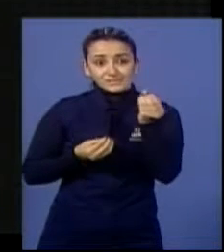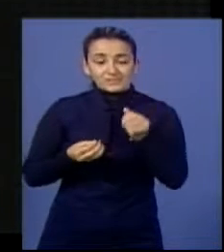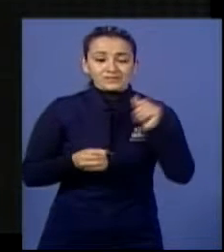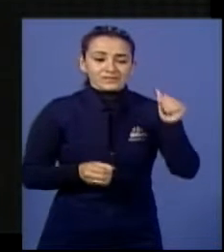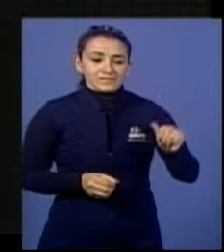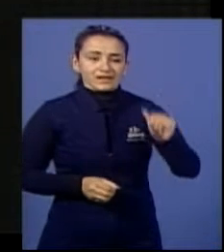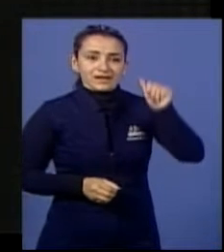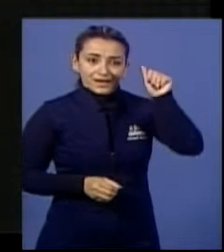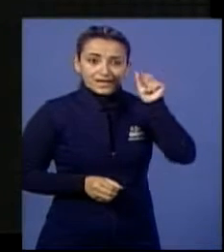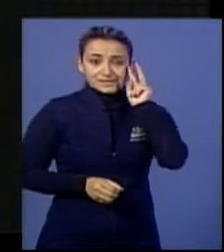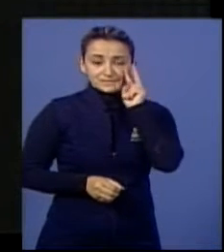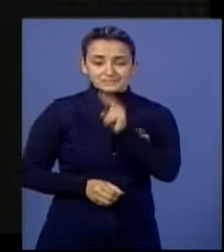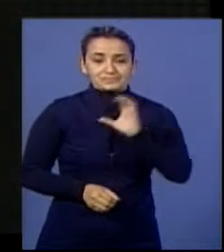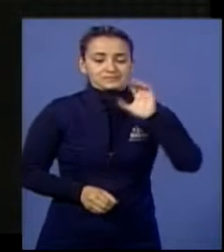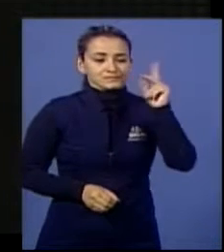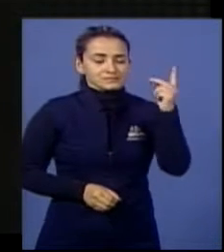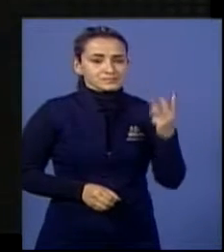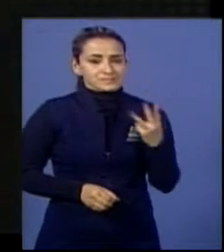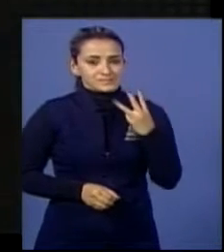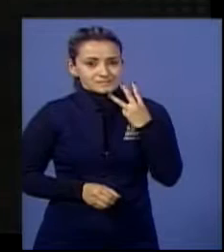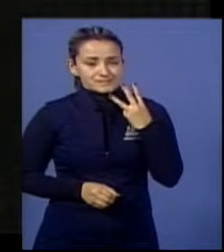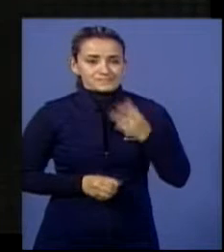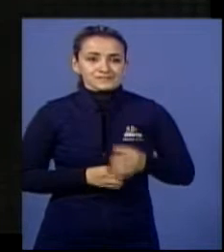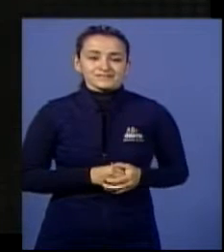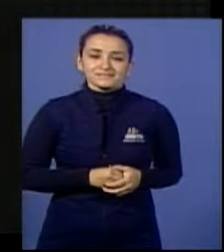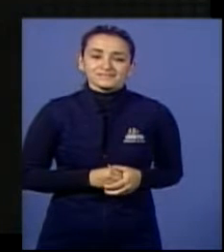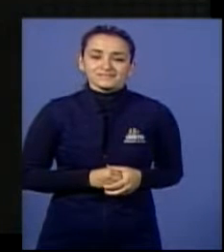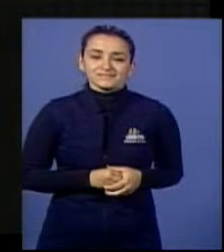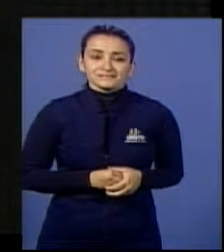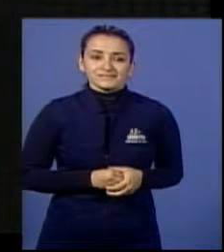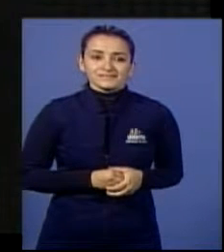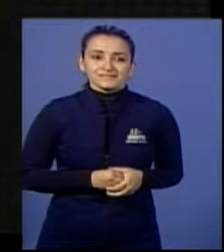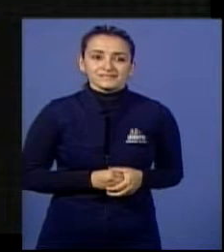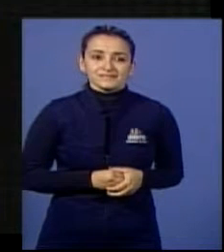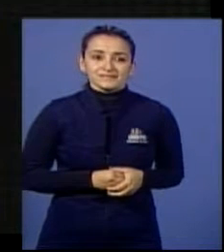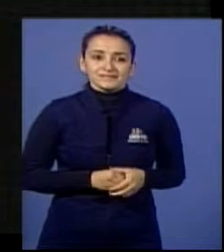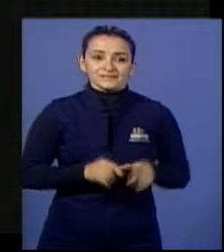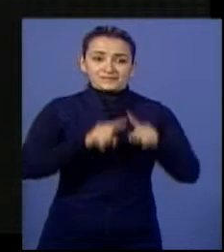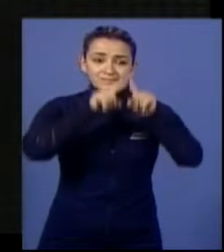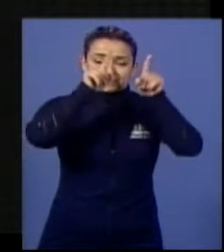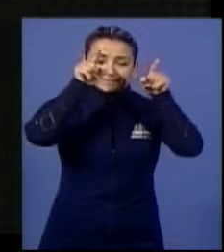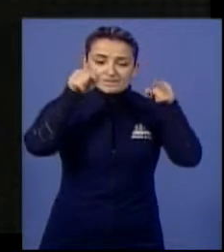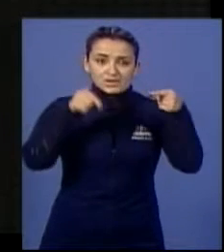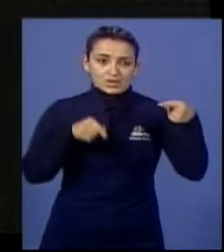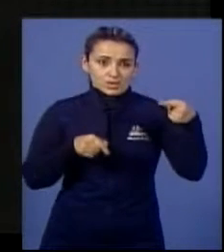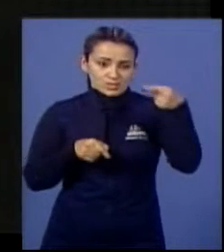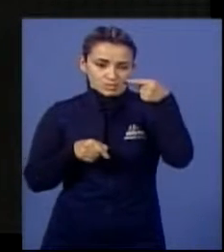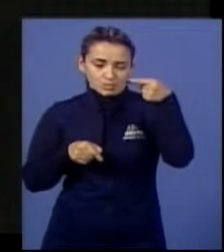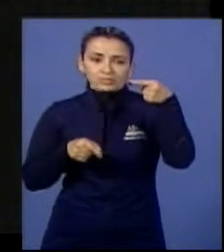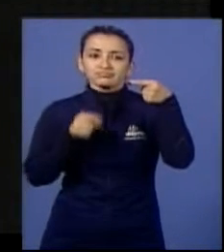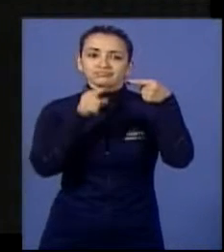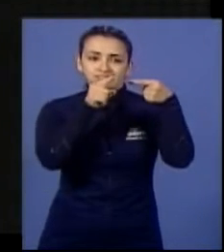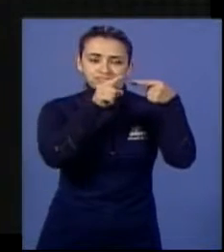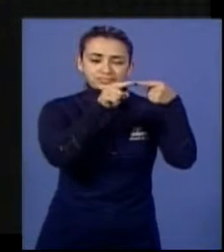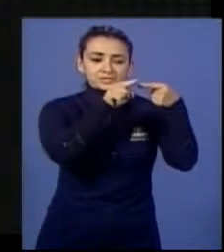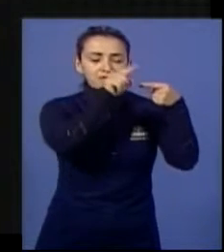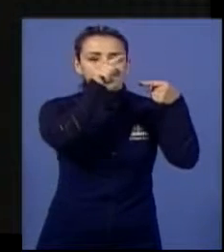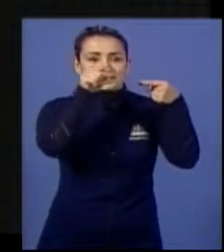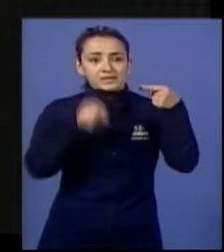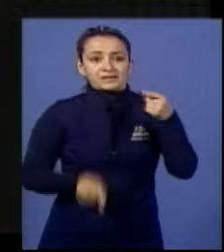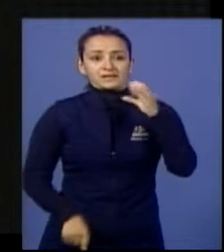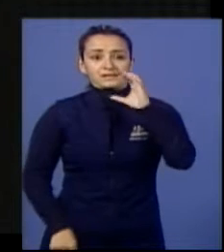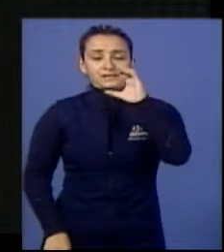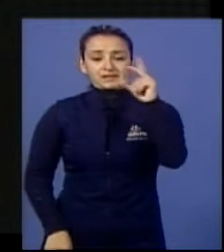letra A aqui, ó. CH3, depois uma ligação simples, Daí vem